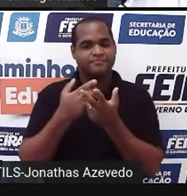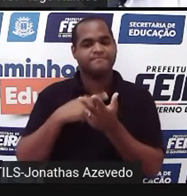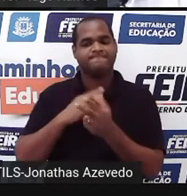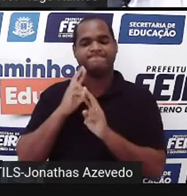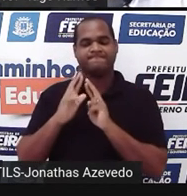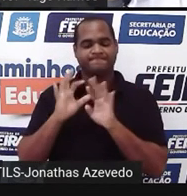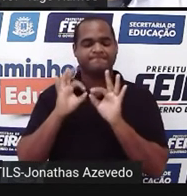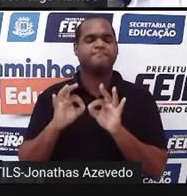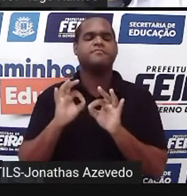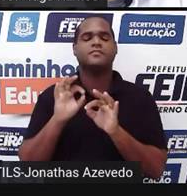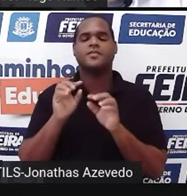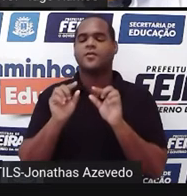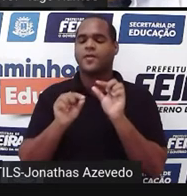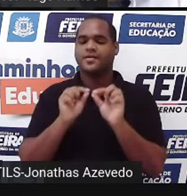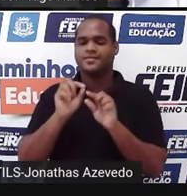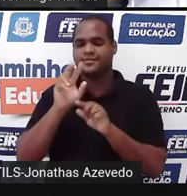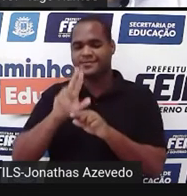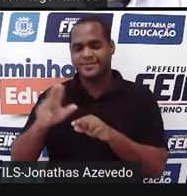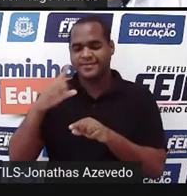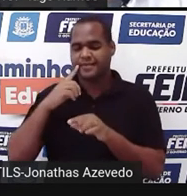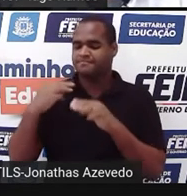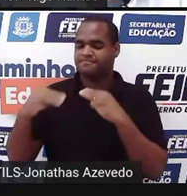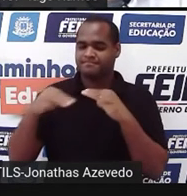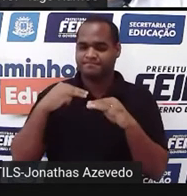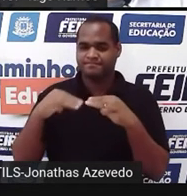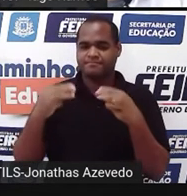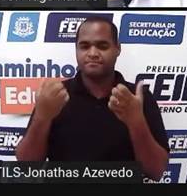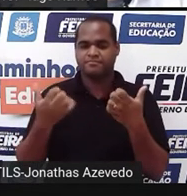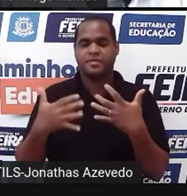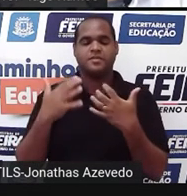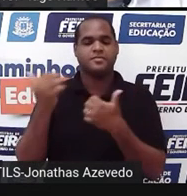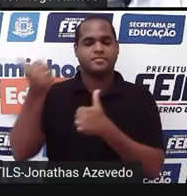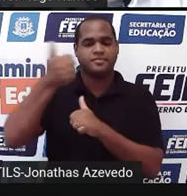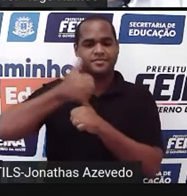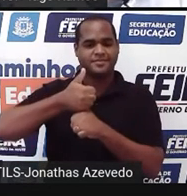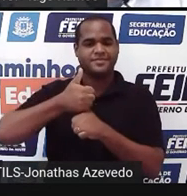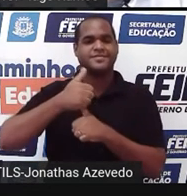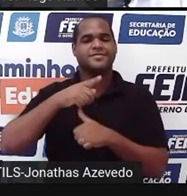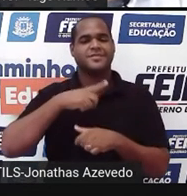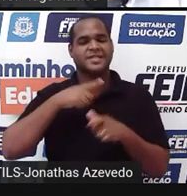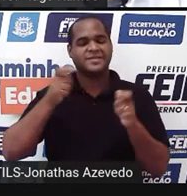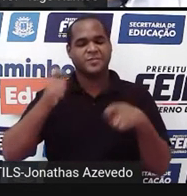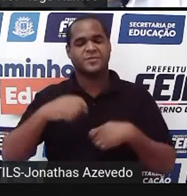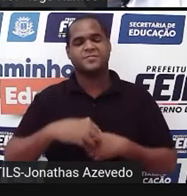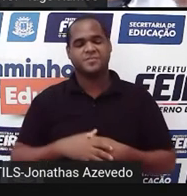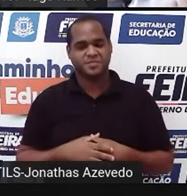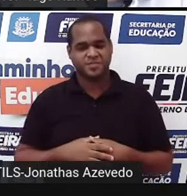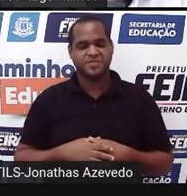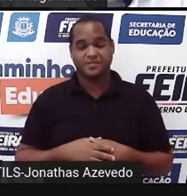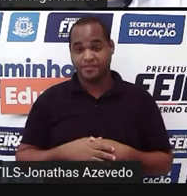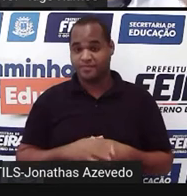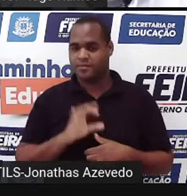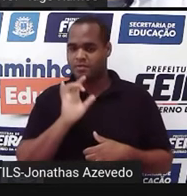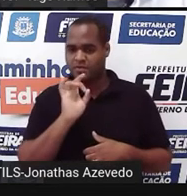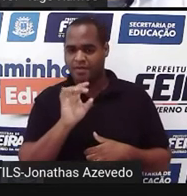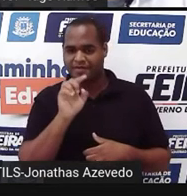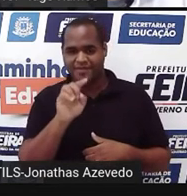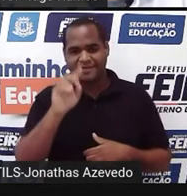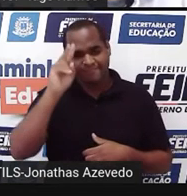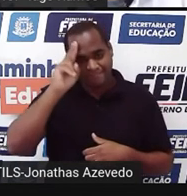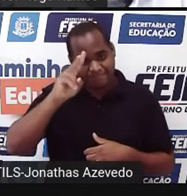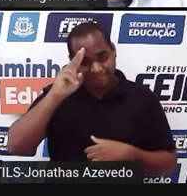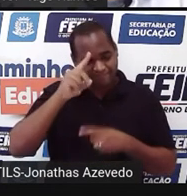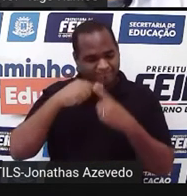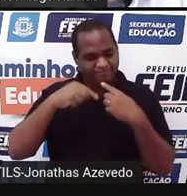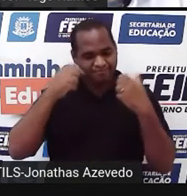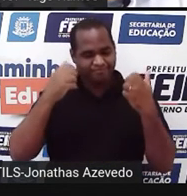né usando esse método chamado de substituição bom foi só para relembrar Porque